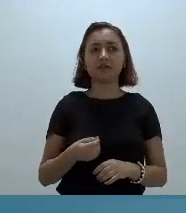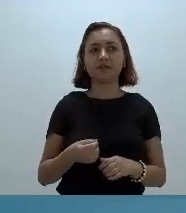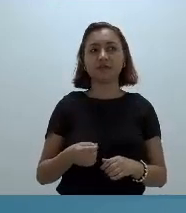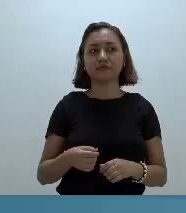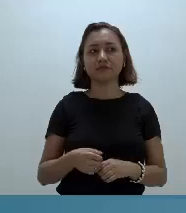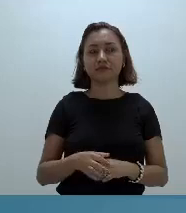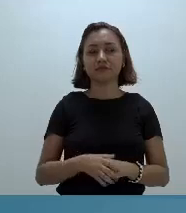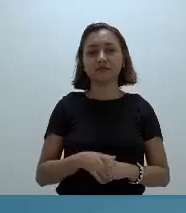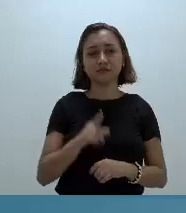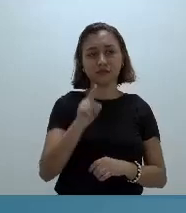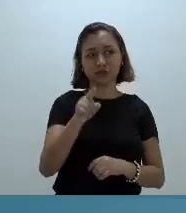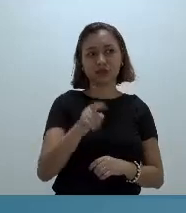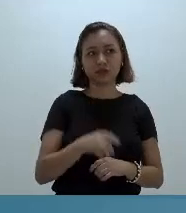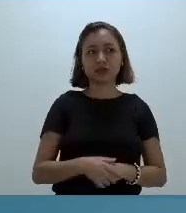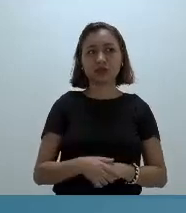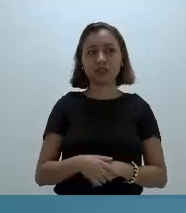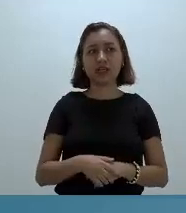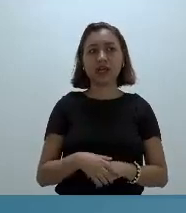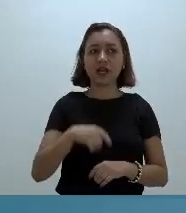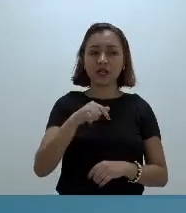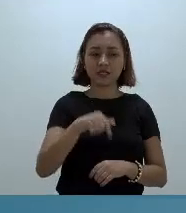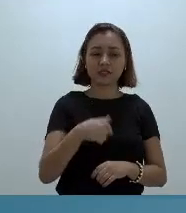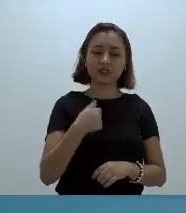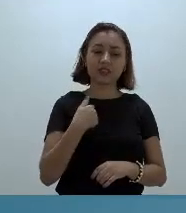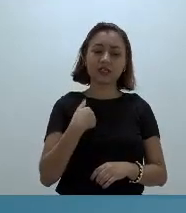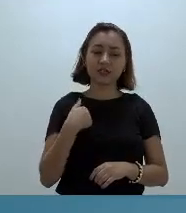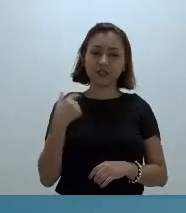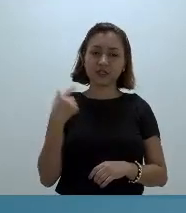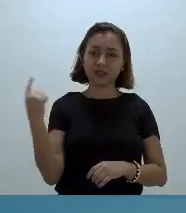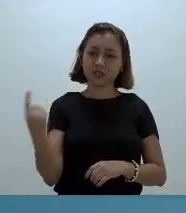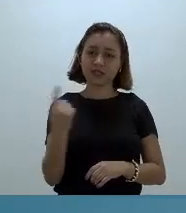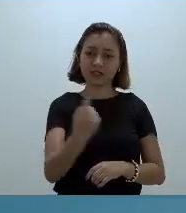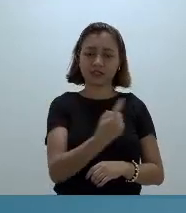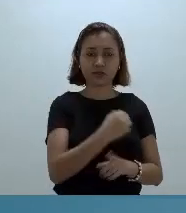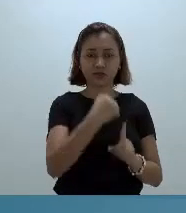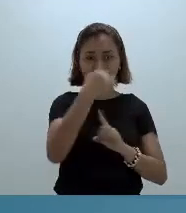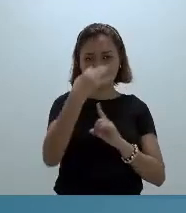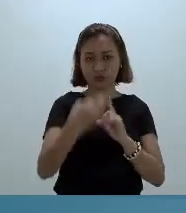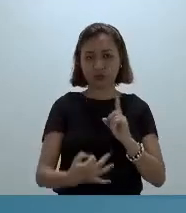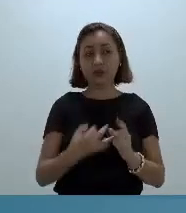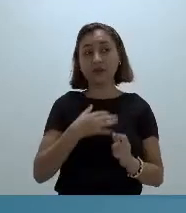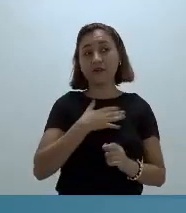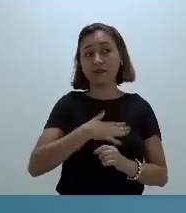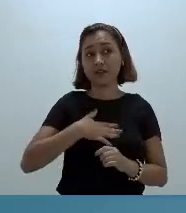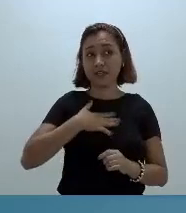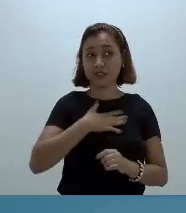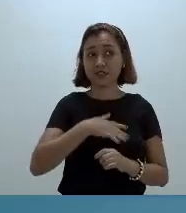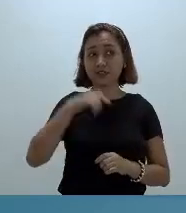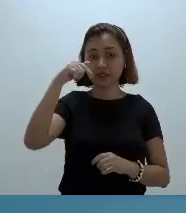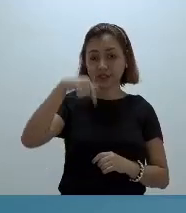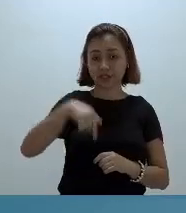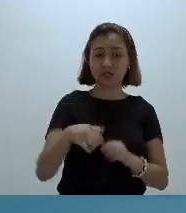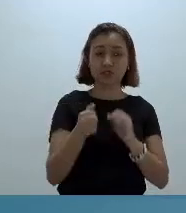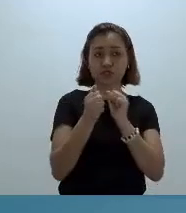felizes com a sua vinda aqui, do colegiado,